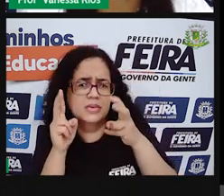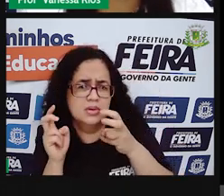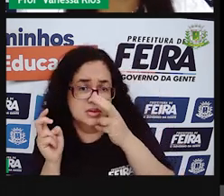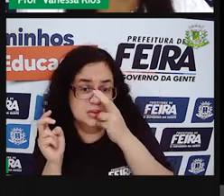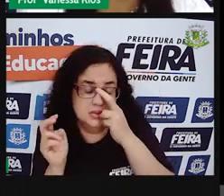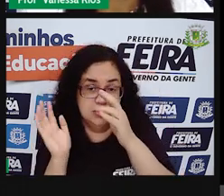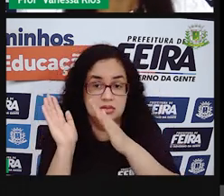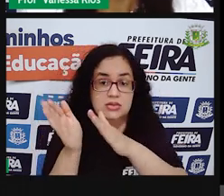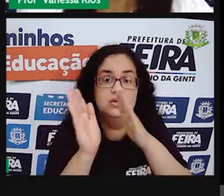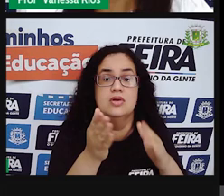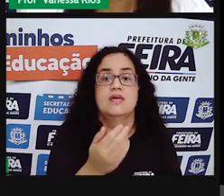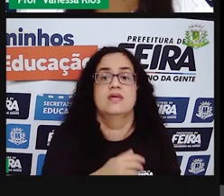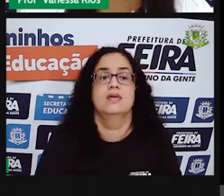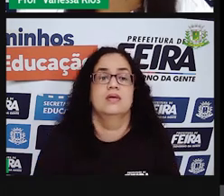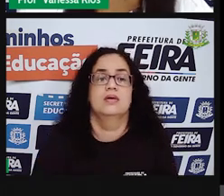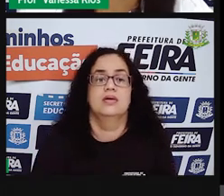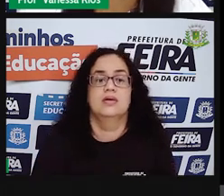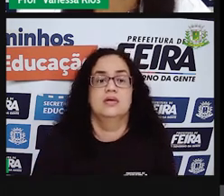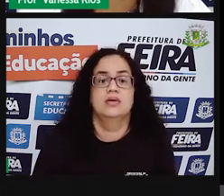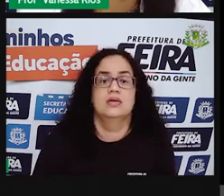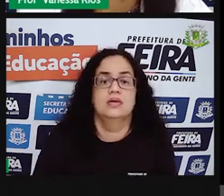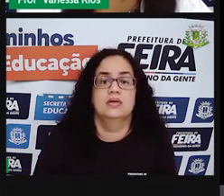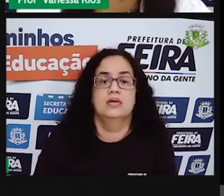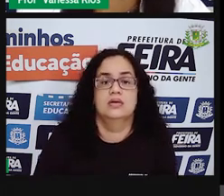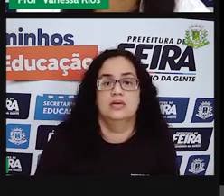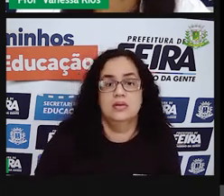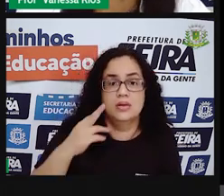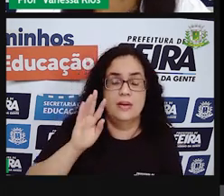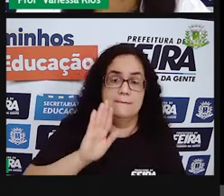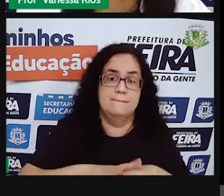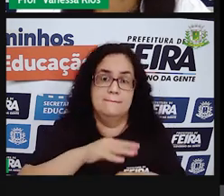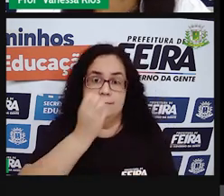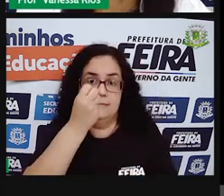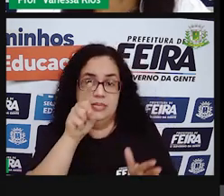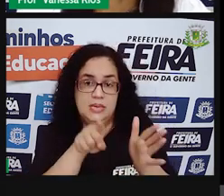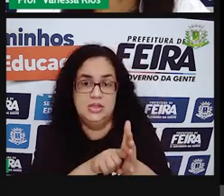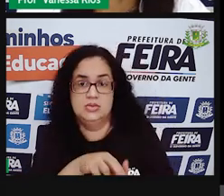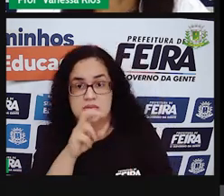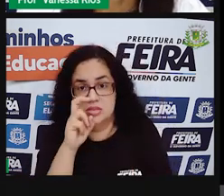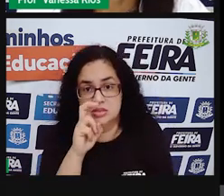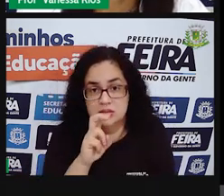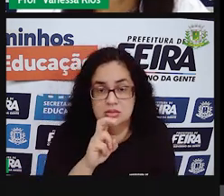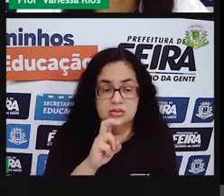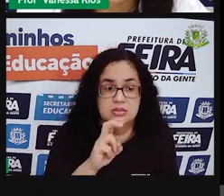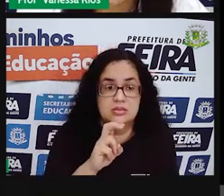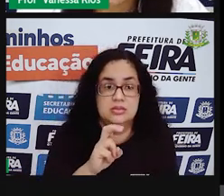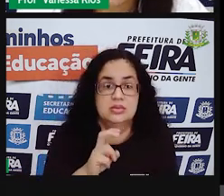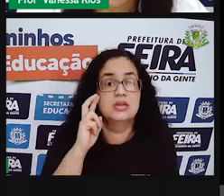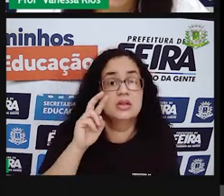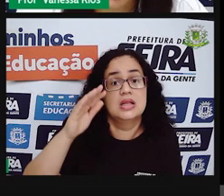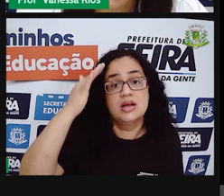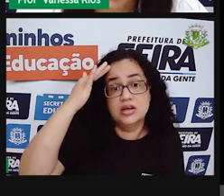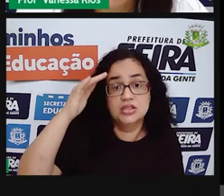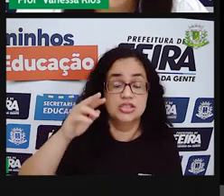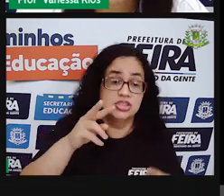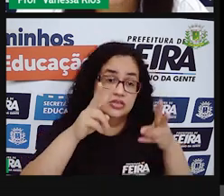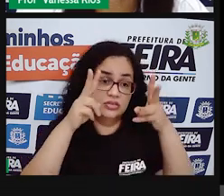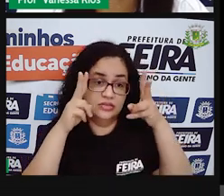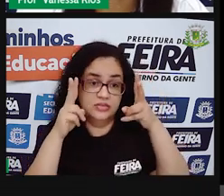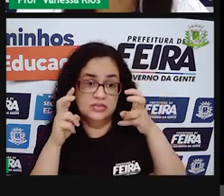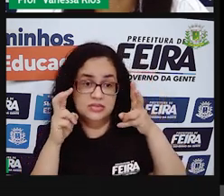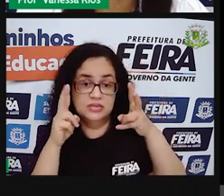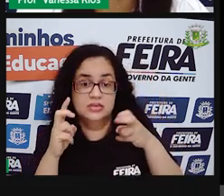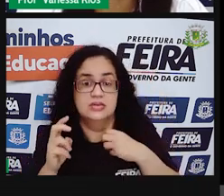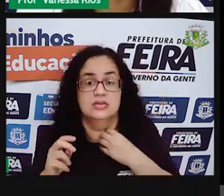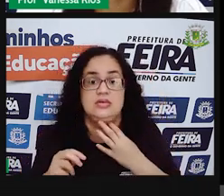este padrão. Quando a gente coloca aqui, ó, mais 8, menos 5, a gente identifica, né,